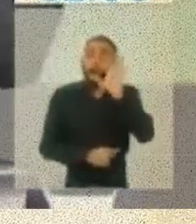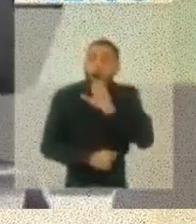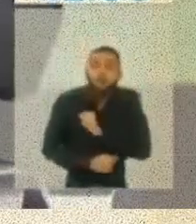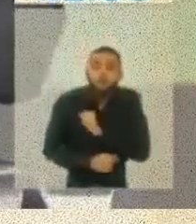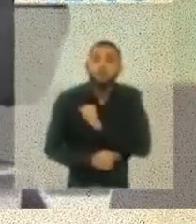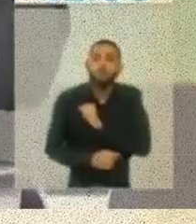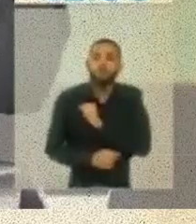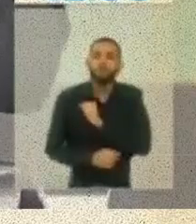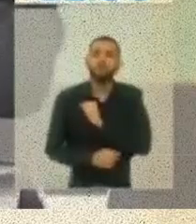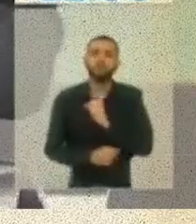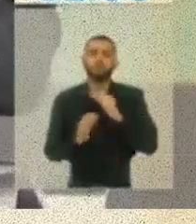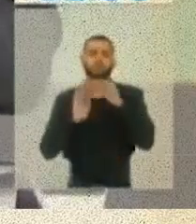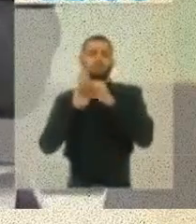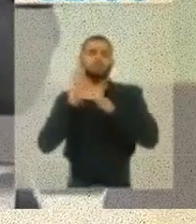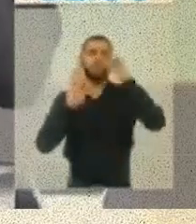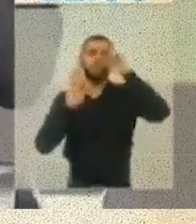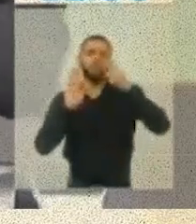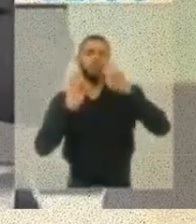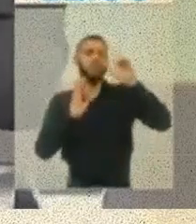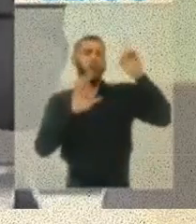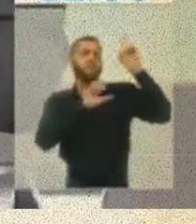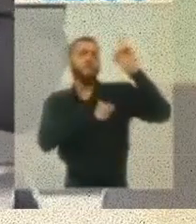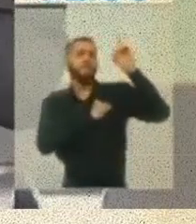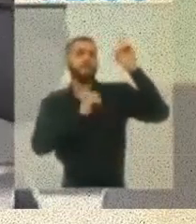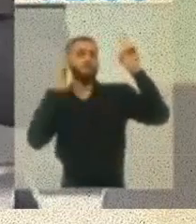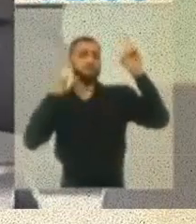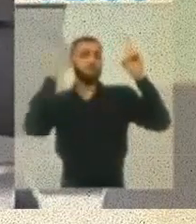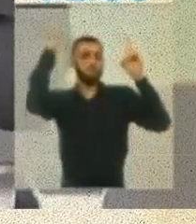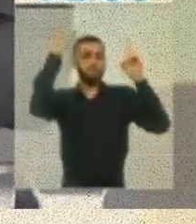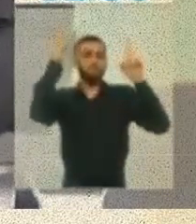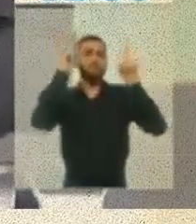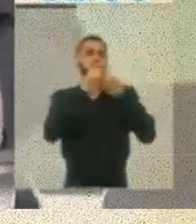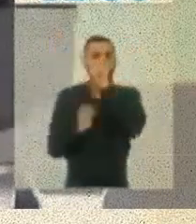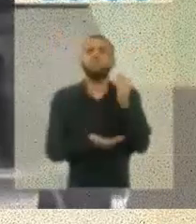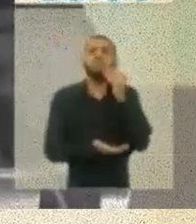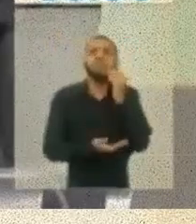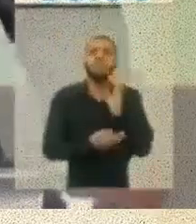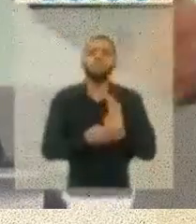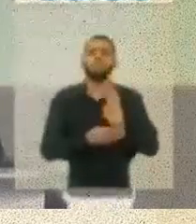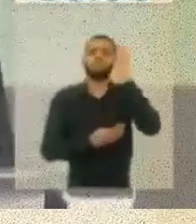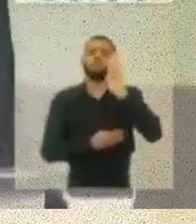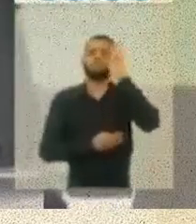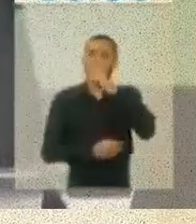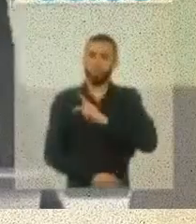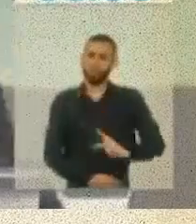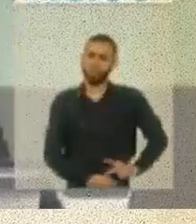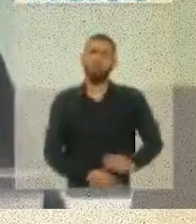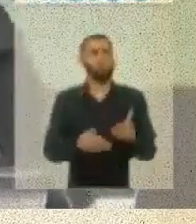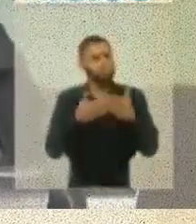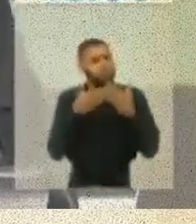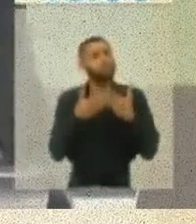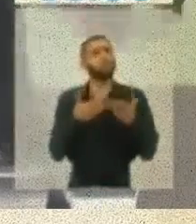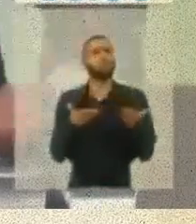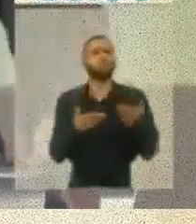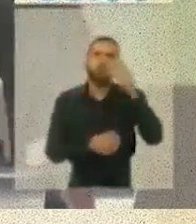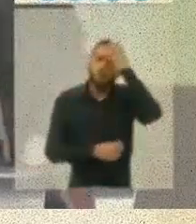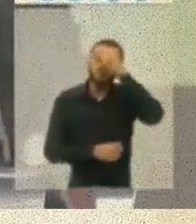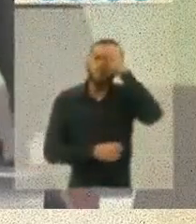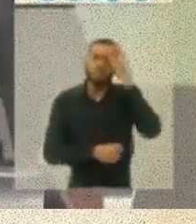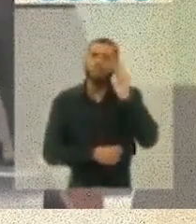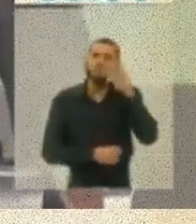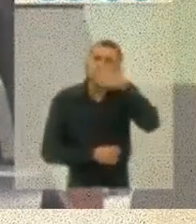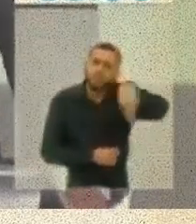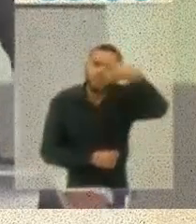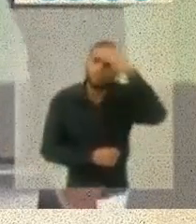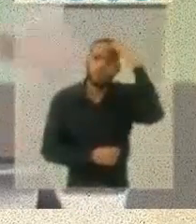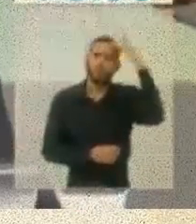amor primeiro mandamento amar a Deus acima de tudo e de todos e o teu próximo como a si mesmo eu vou aprender um pouquinho vai visualizar o que pode